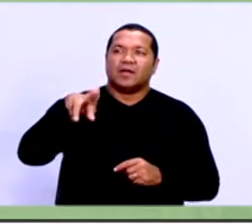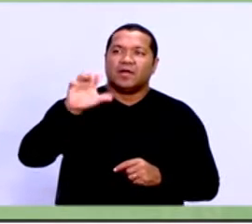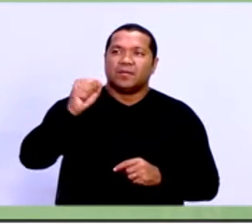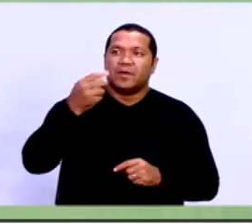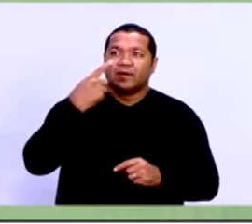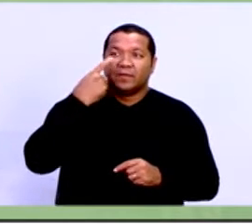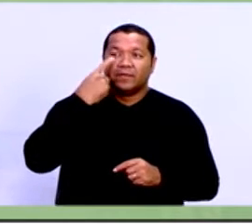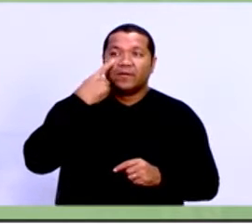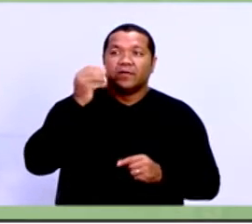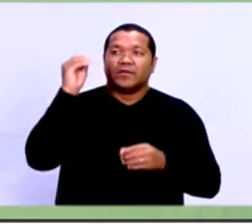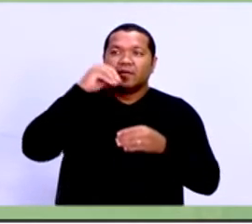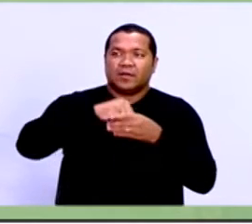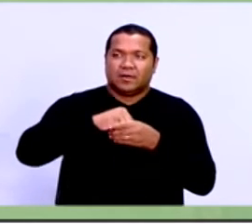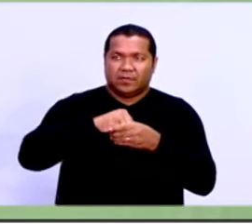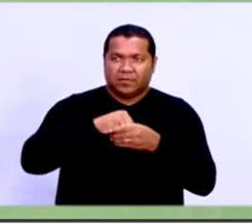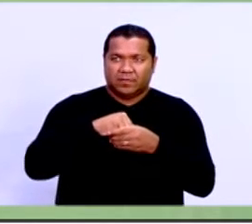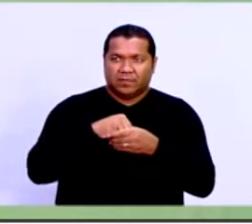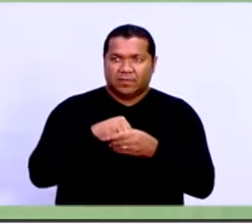dentro